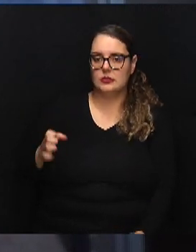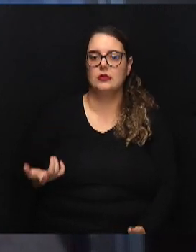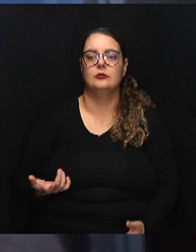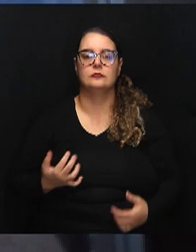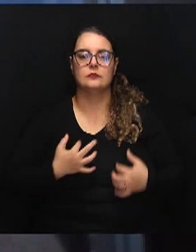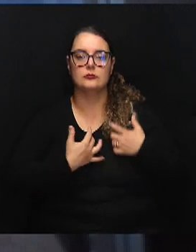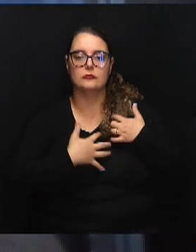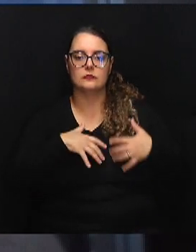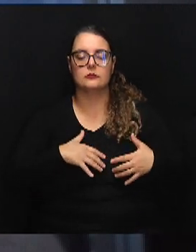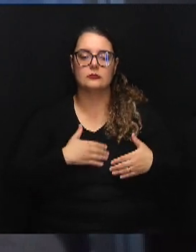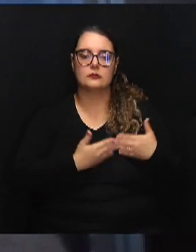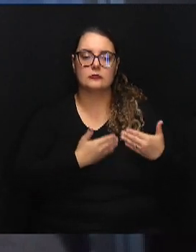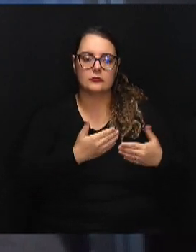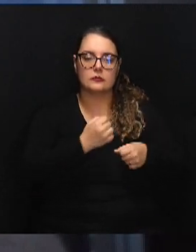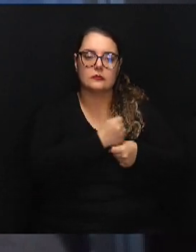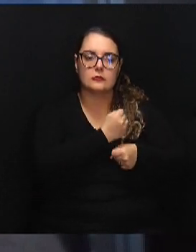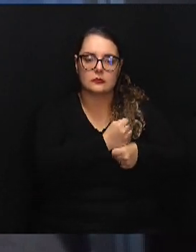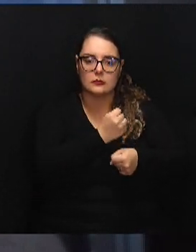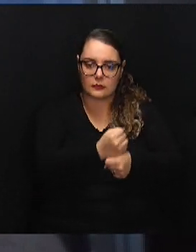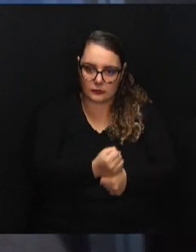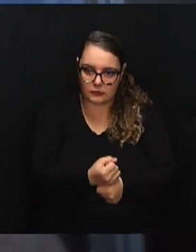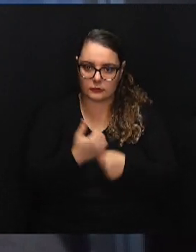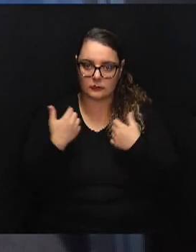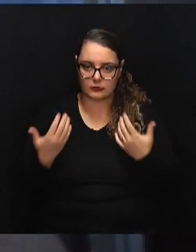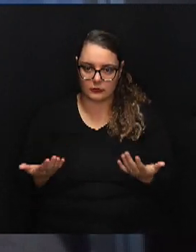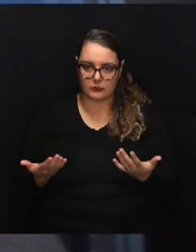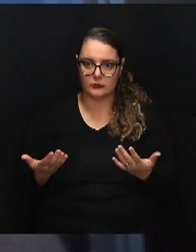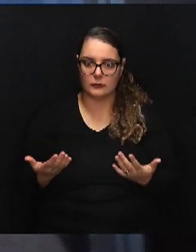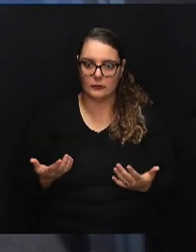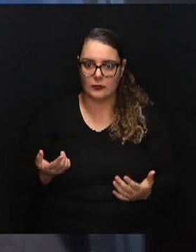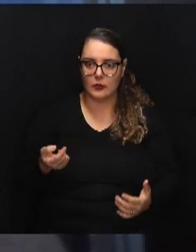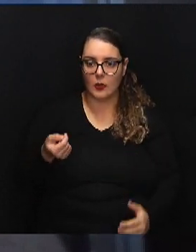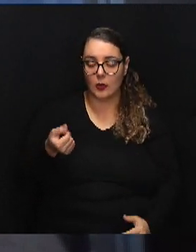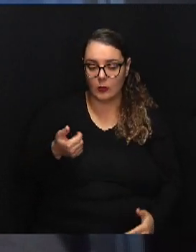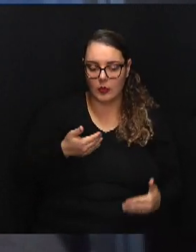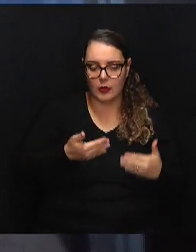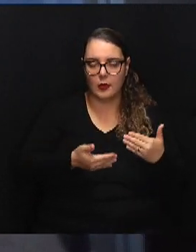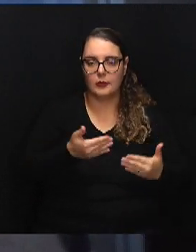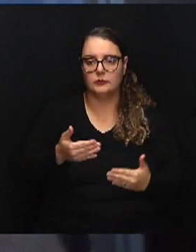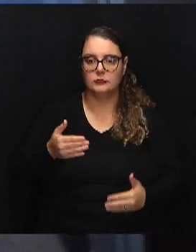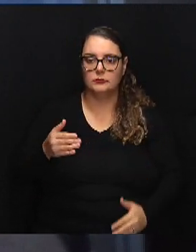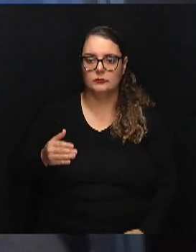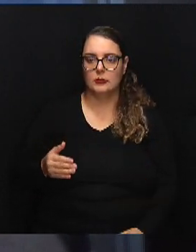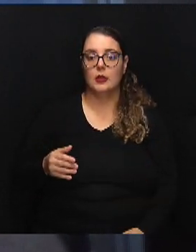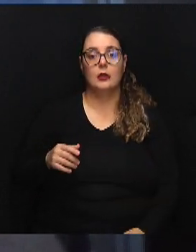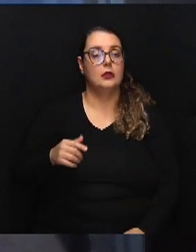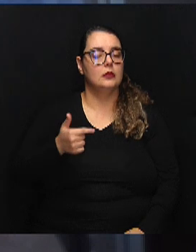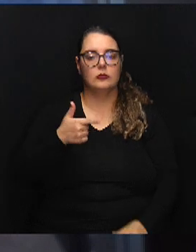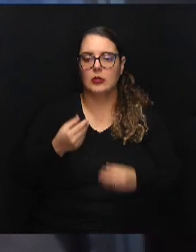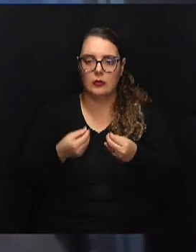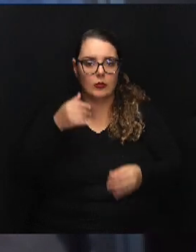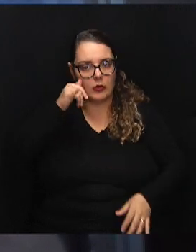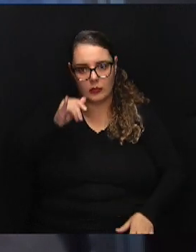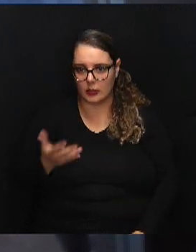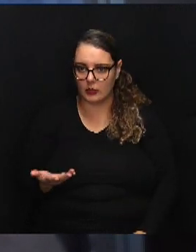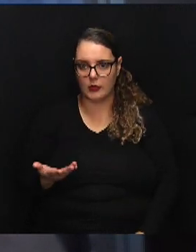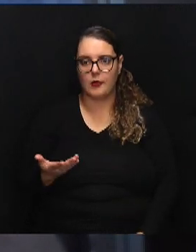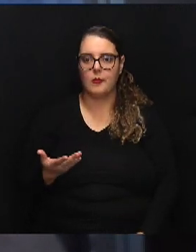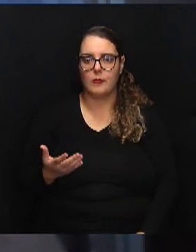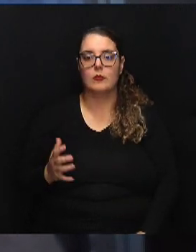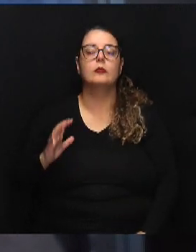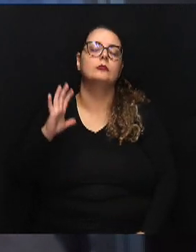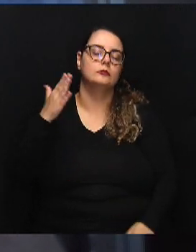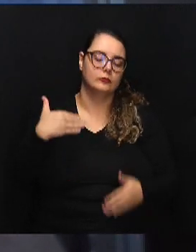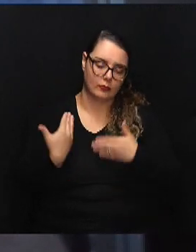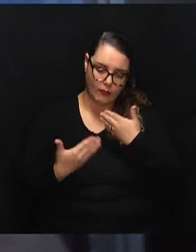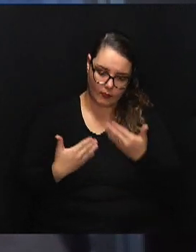então, ao longo dos anos, um pouco desse processo aterosclerótico é inevitável, a gente vai acontecendo,